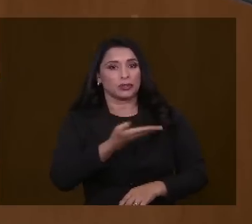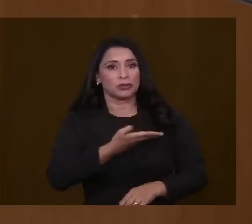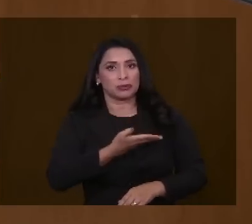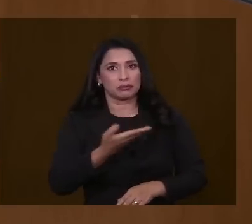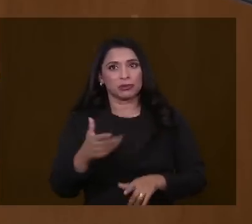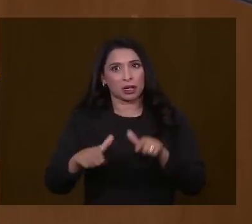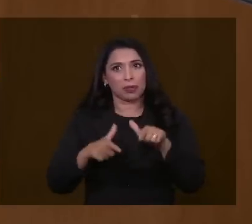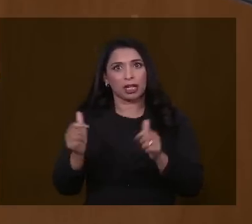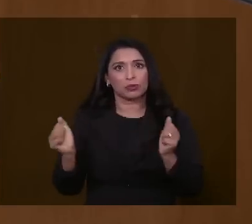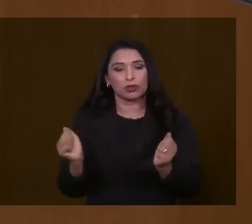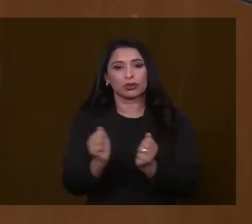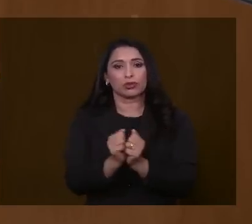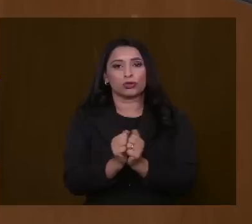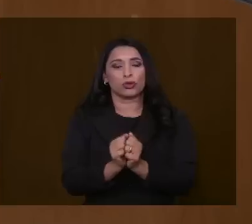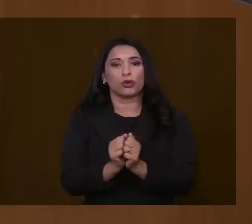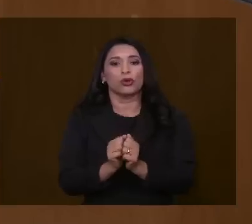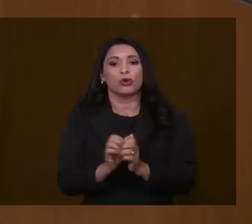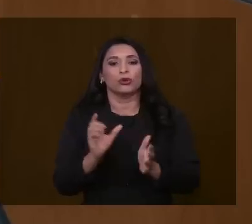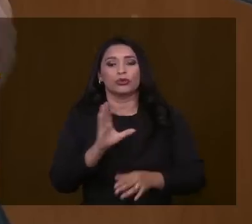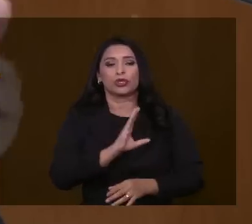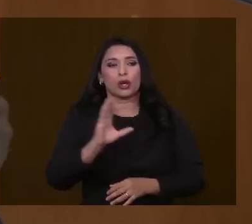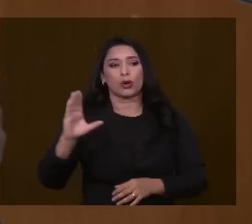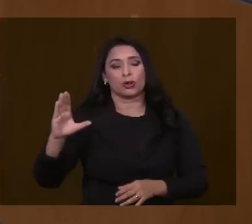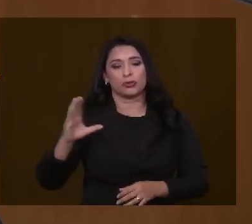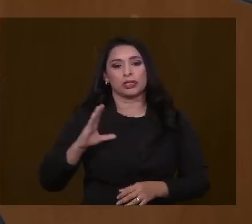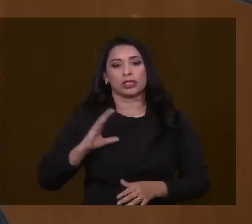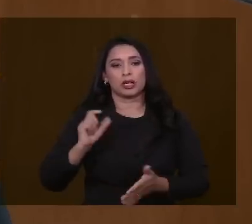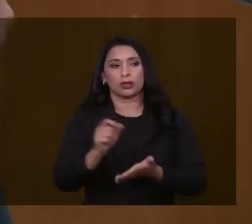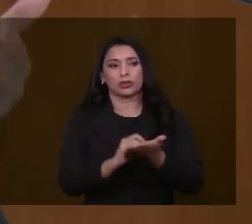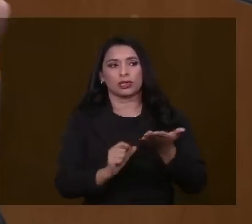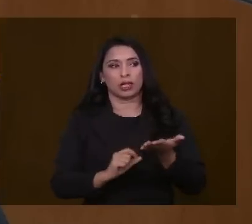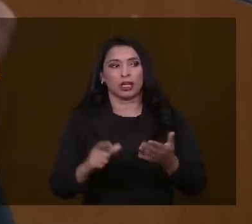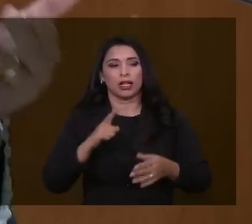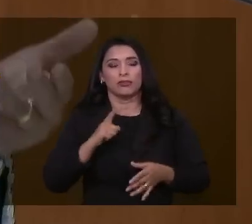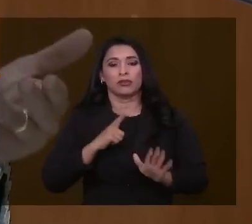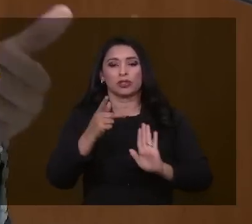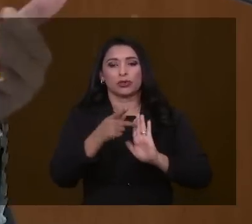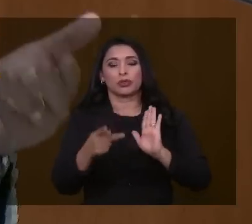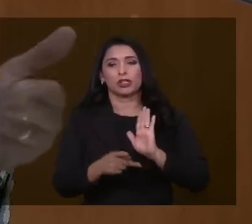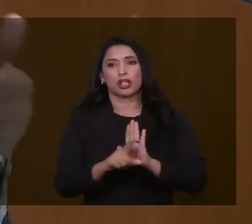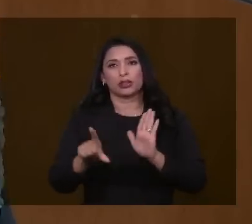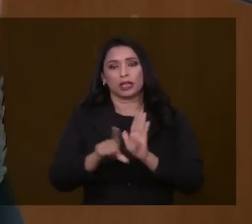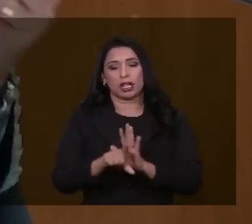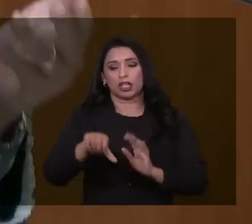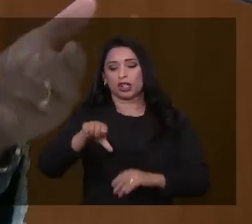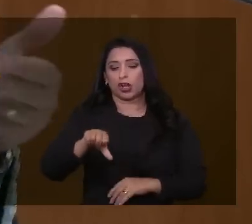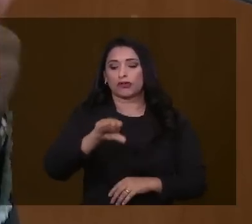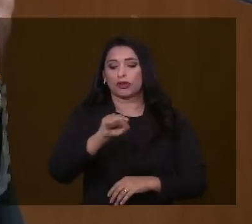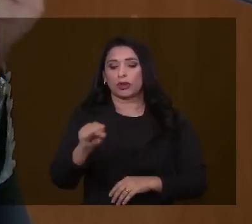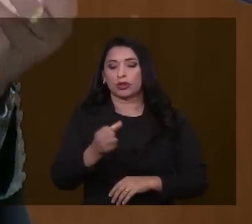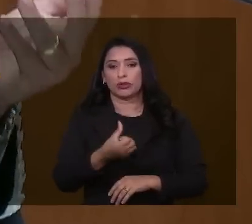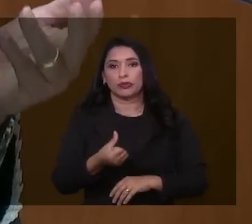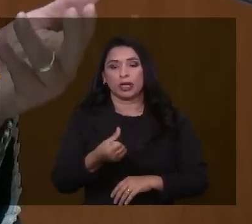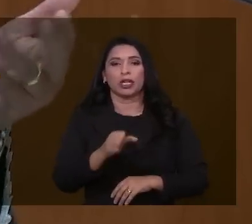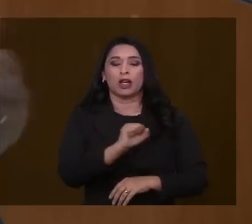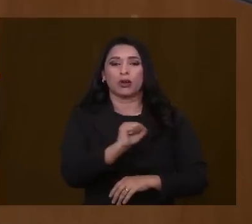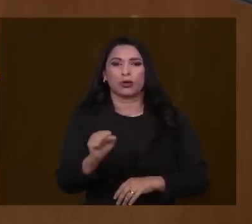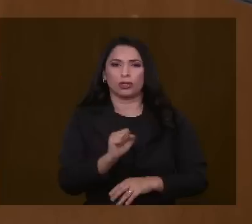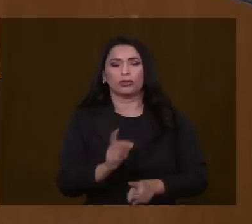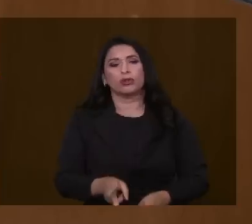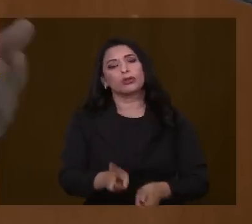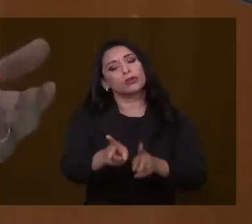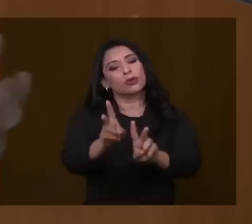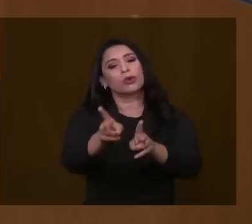comissões em que escrevemos, por exemplo, o anteprojeto da Lei 9868, que continua a